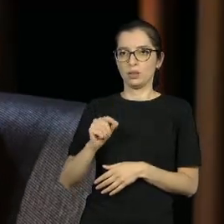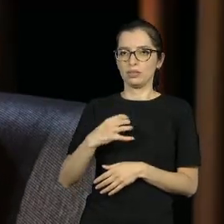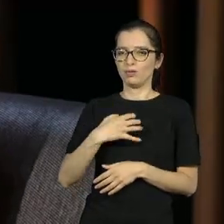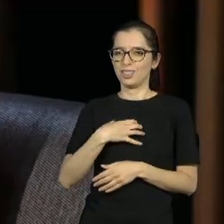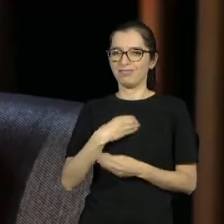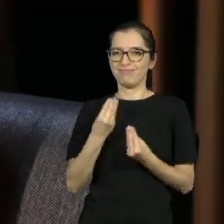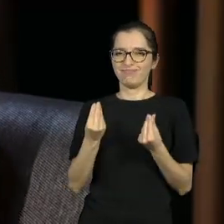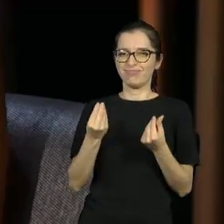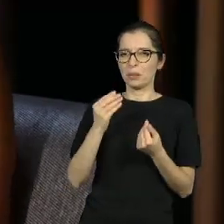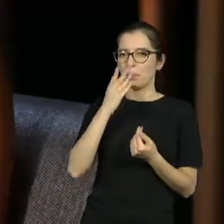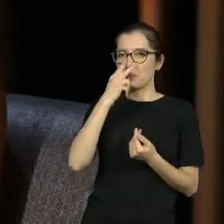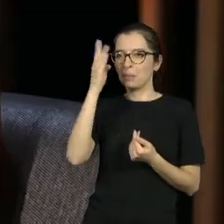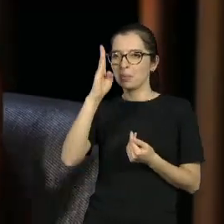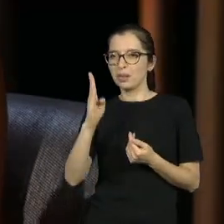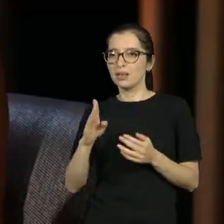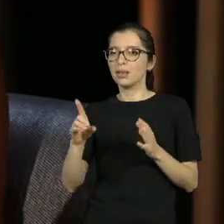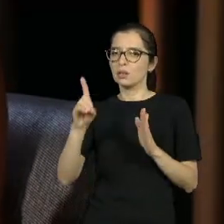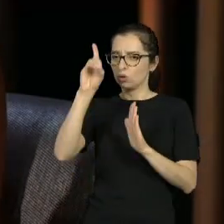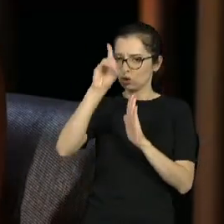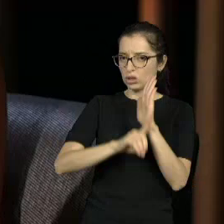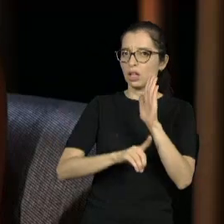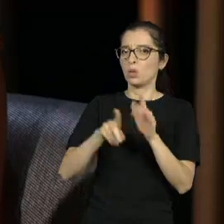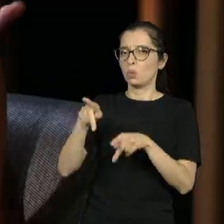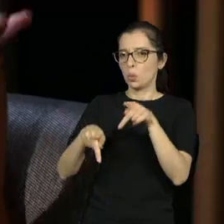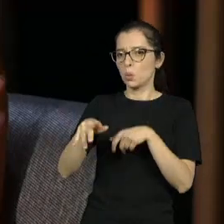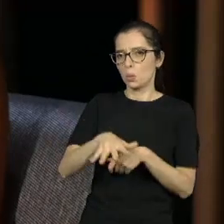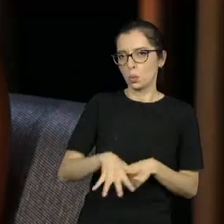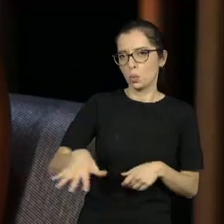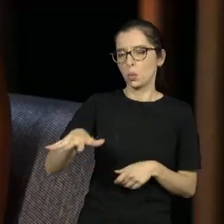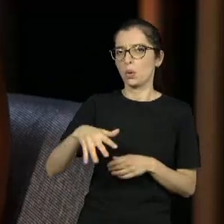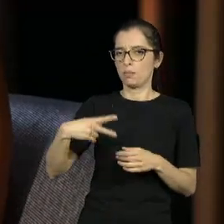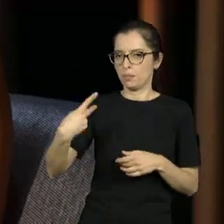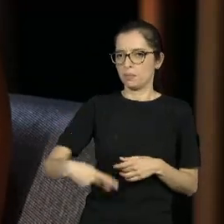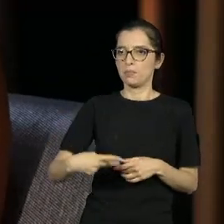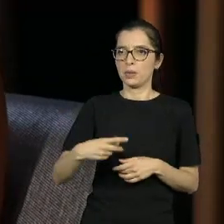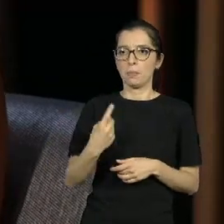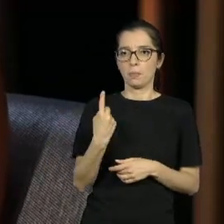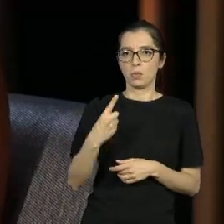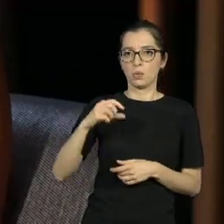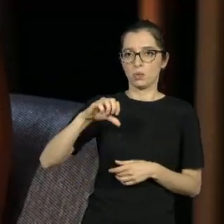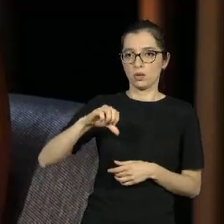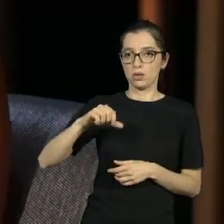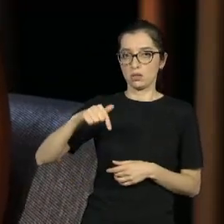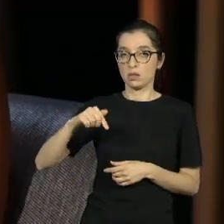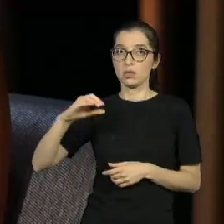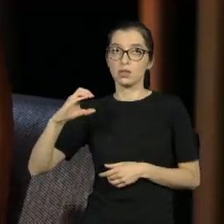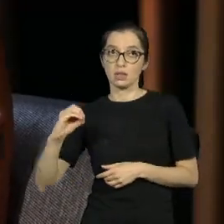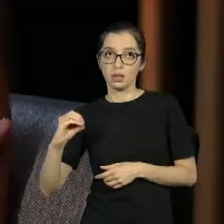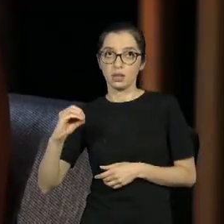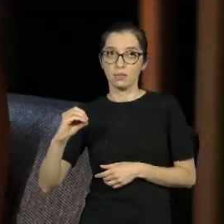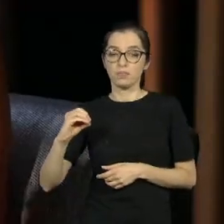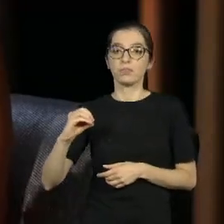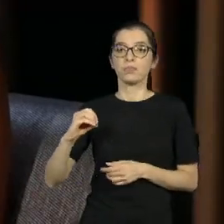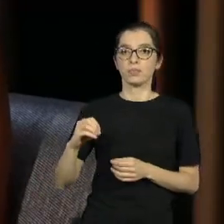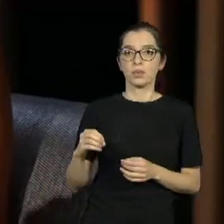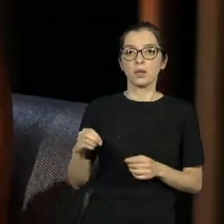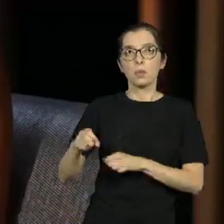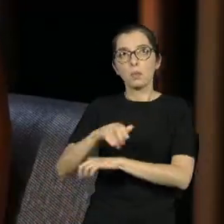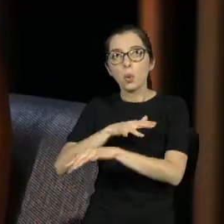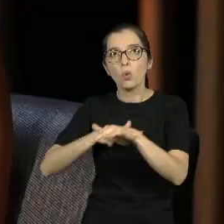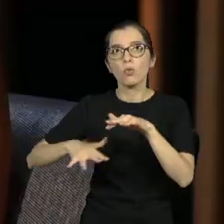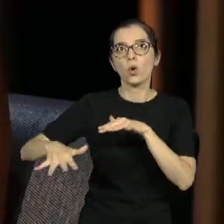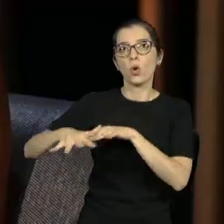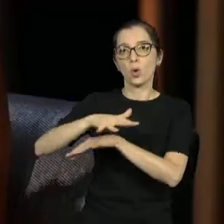dos direitos civis né que só começa no Brasil nos anos 70 e o e menino tem um papel revolucionário em